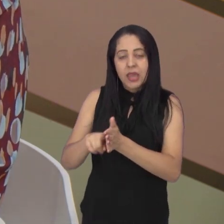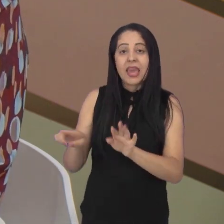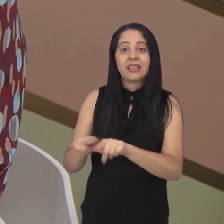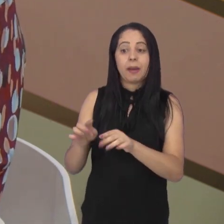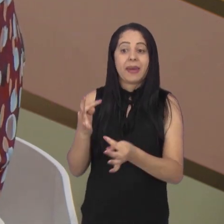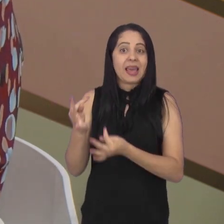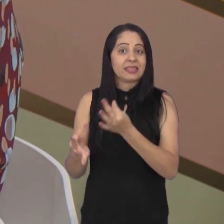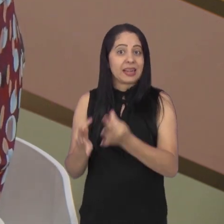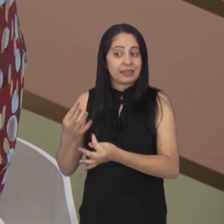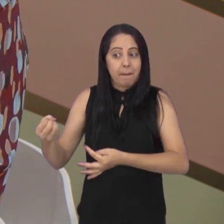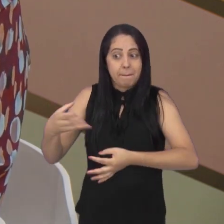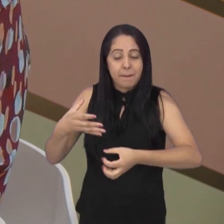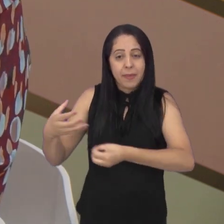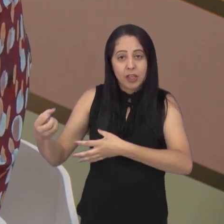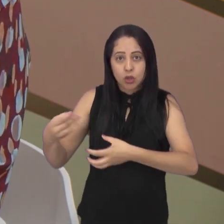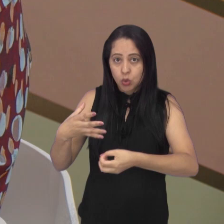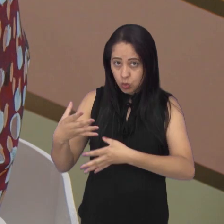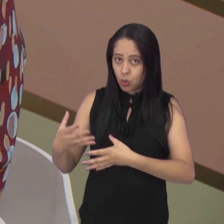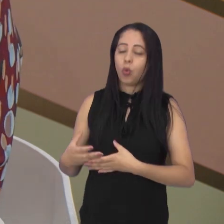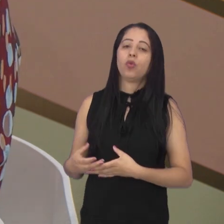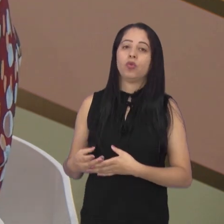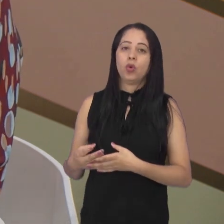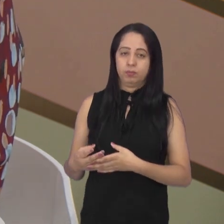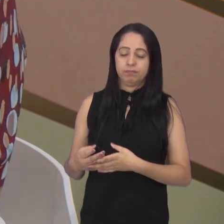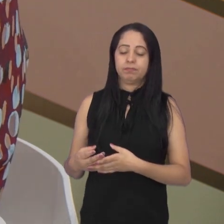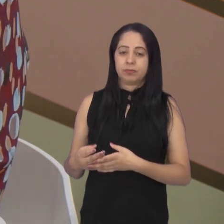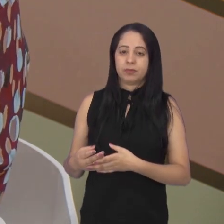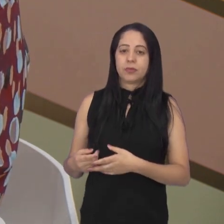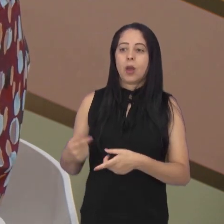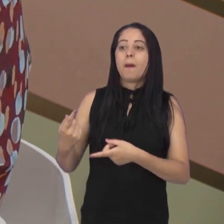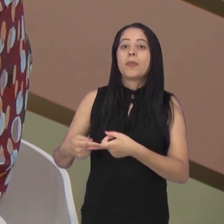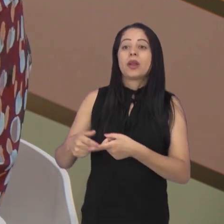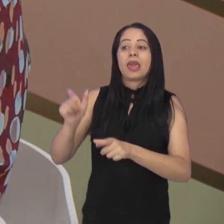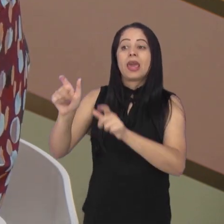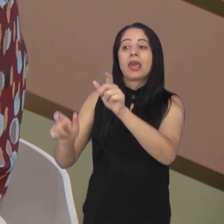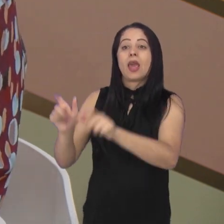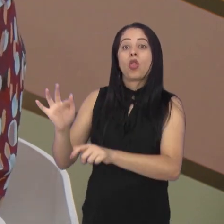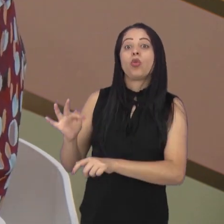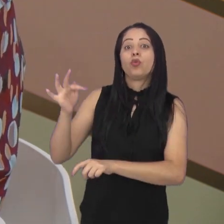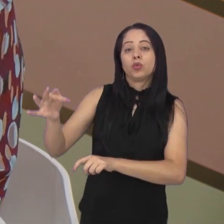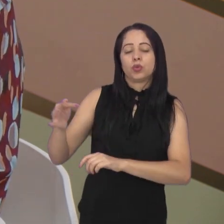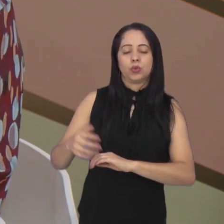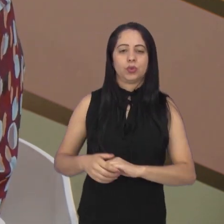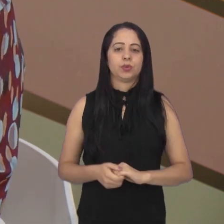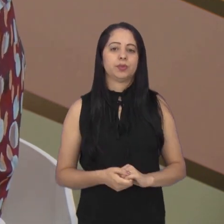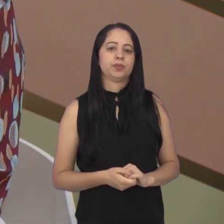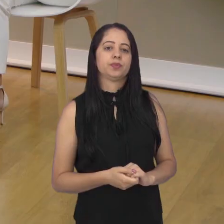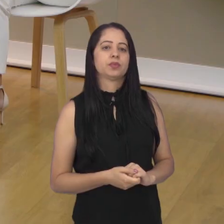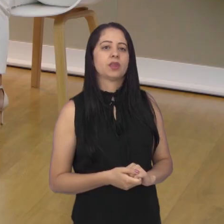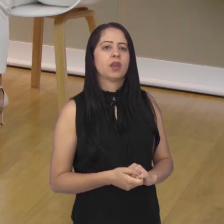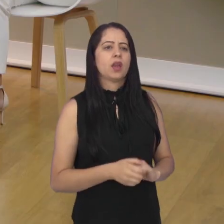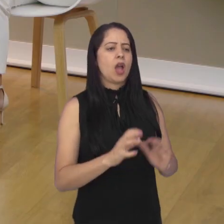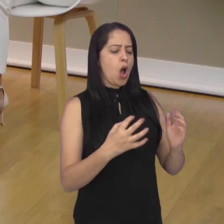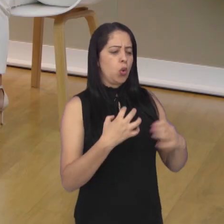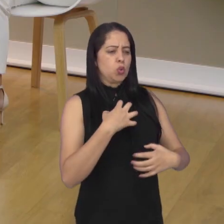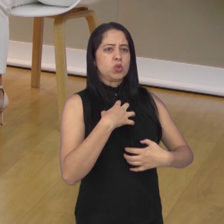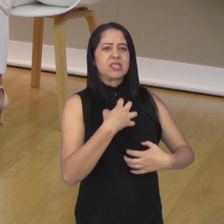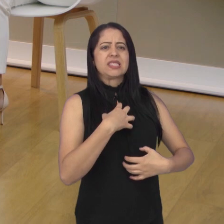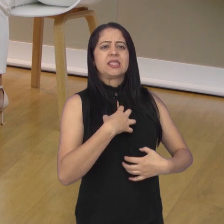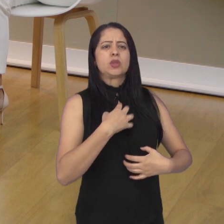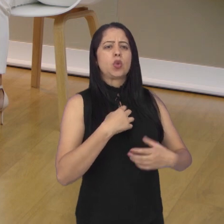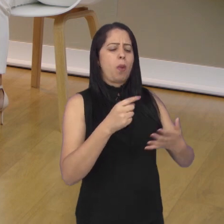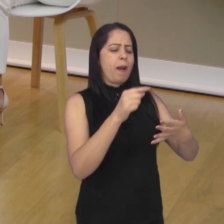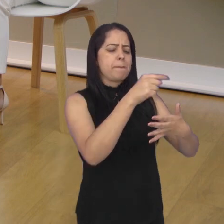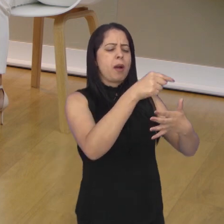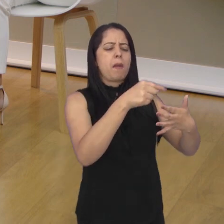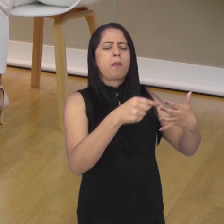tratamento mais novo. Né? A gente vai ter uma terapia mais nova para os pacientes do futuro asmático. E quais são os principais sintomas do paciente